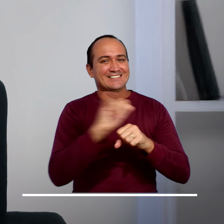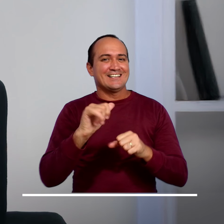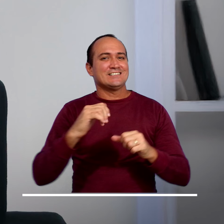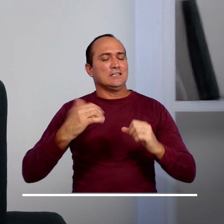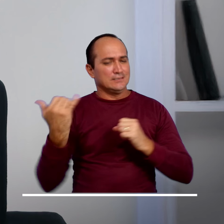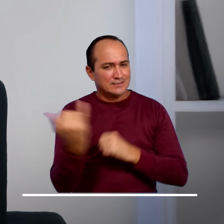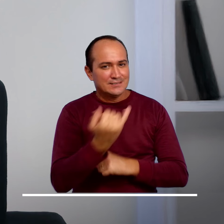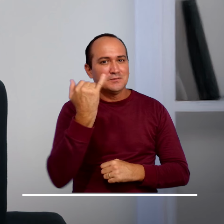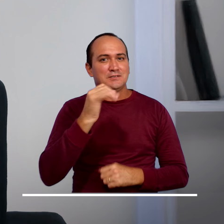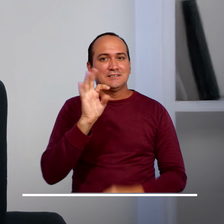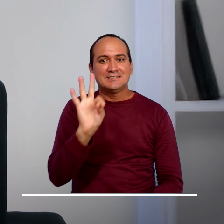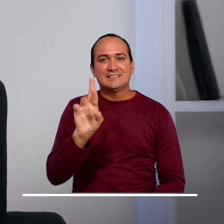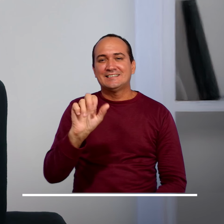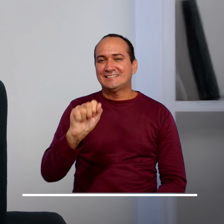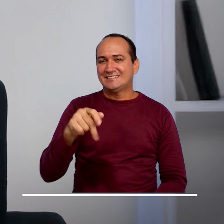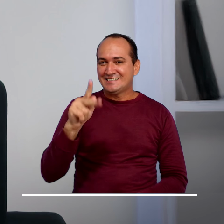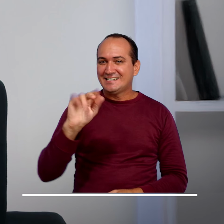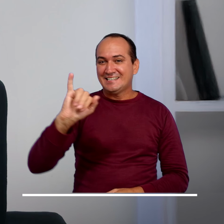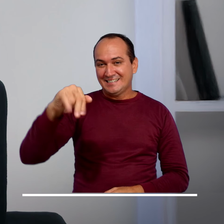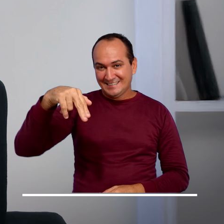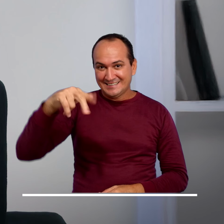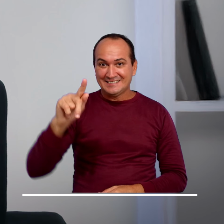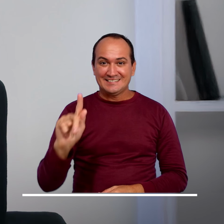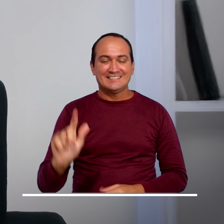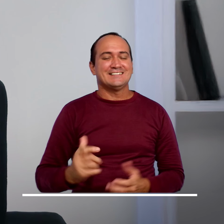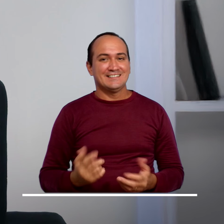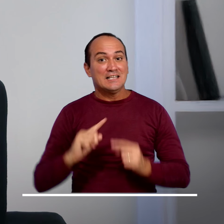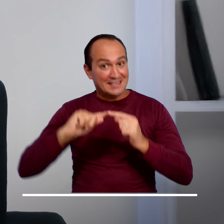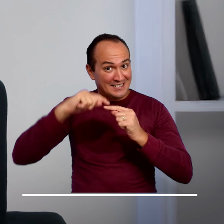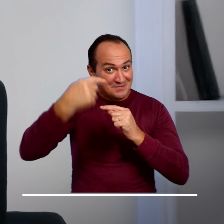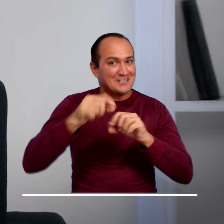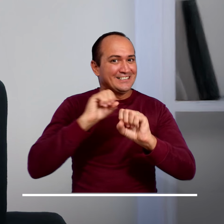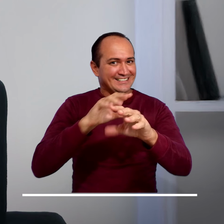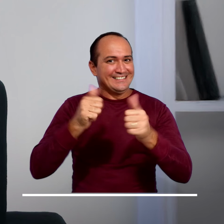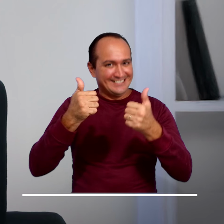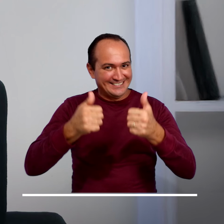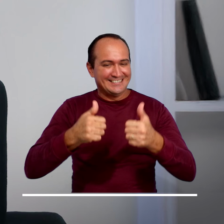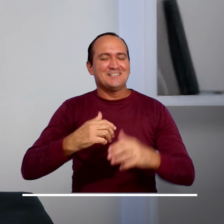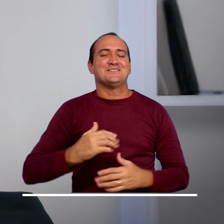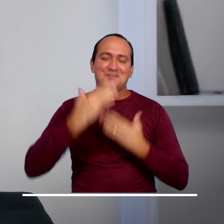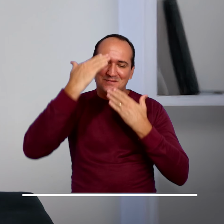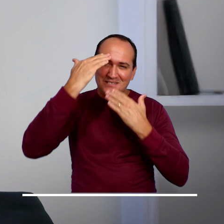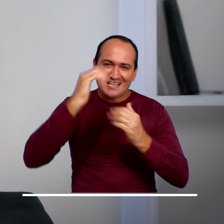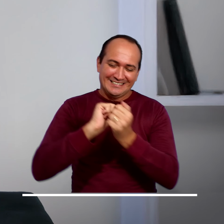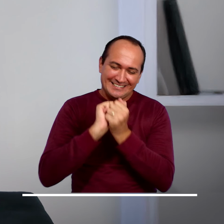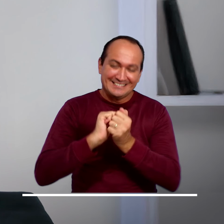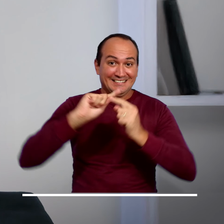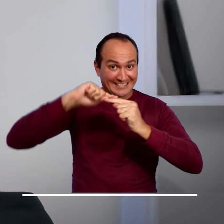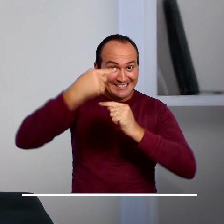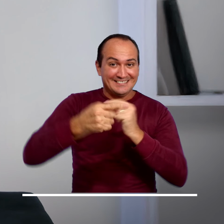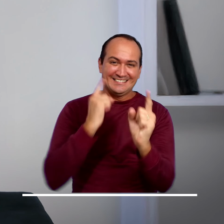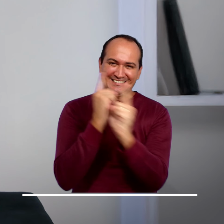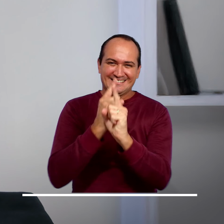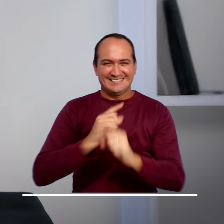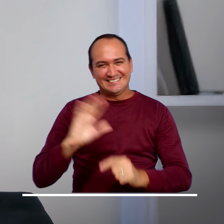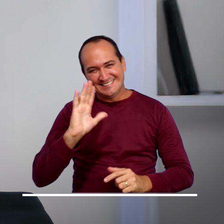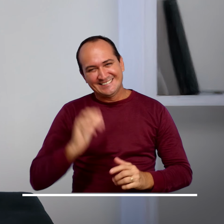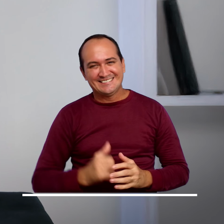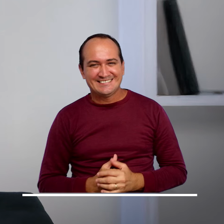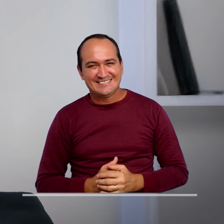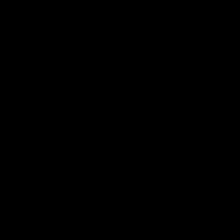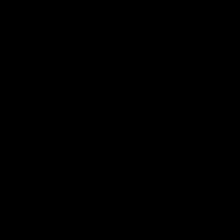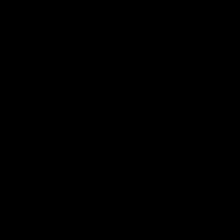outra técnica fundamental, o tracking, e é sobre isso que vamos falar na nossa próxima aula. Valeu pela companhia e a gente se vê na